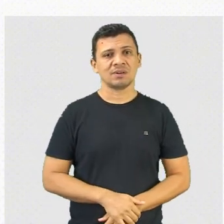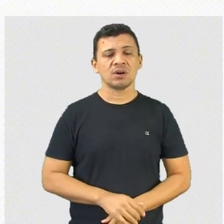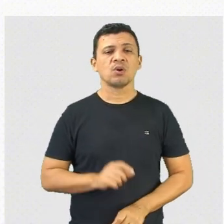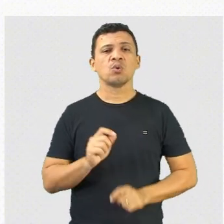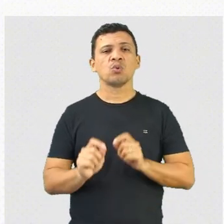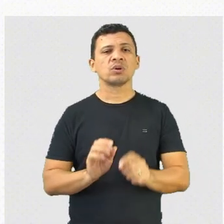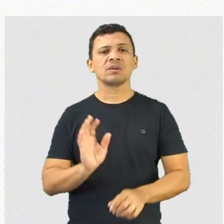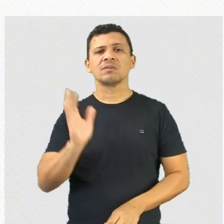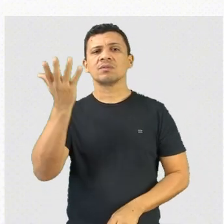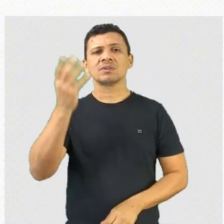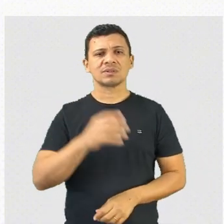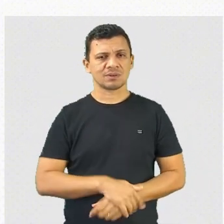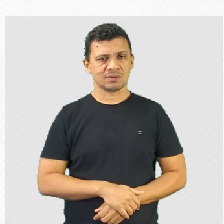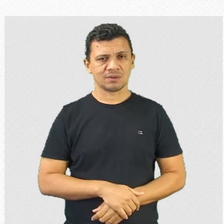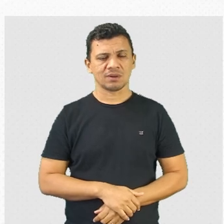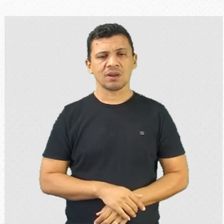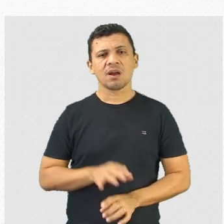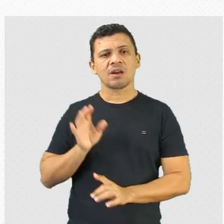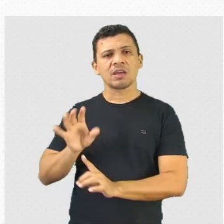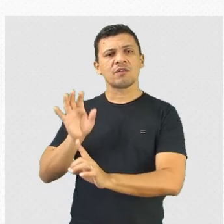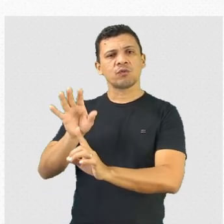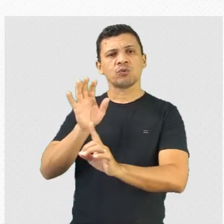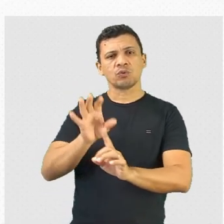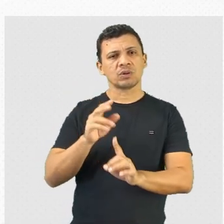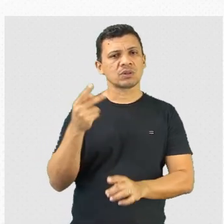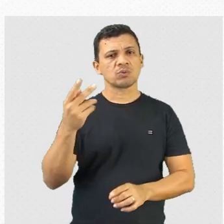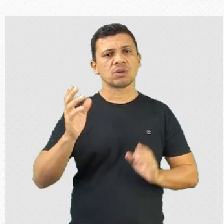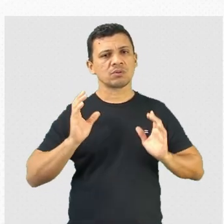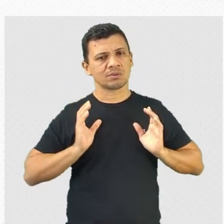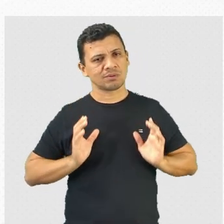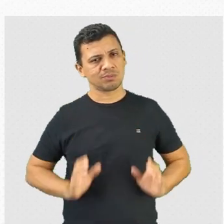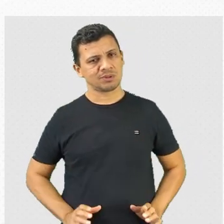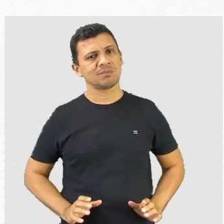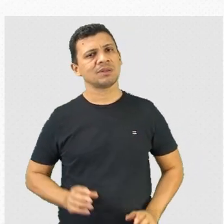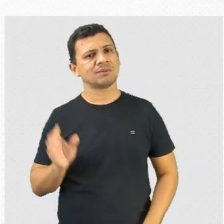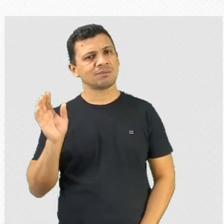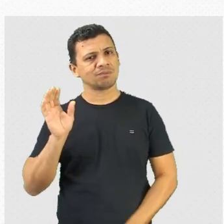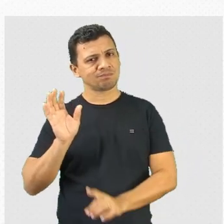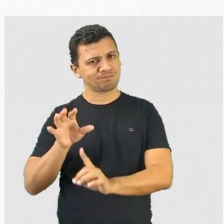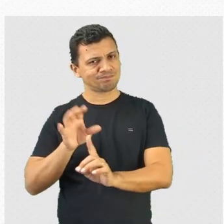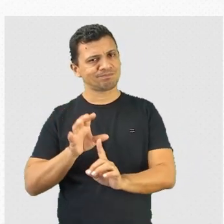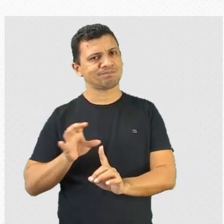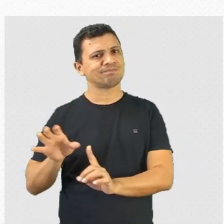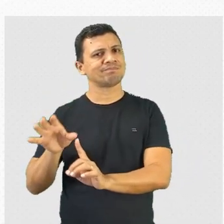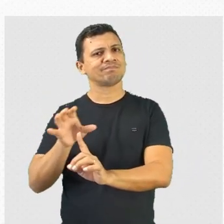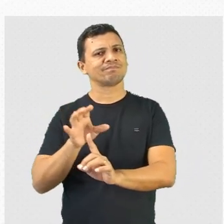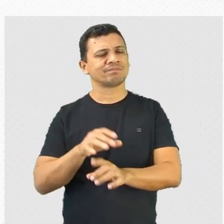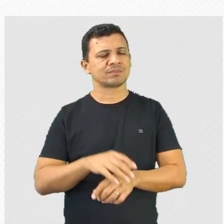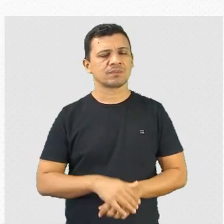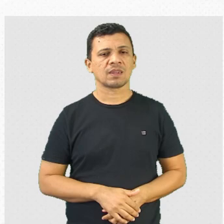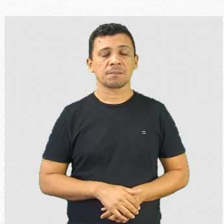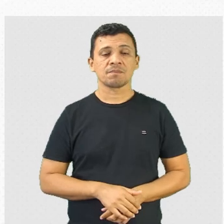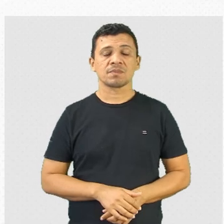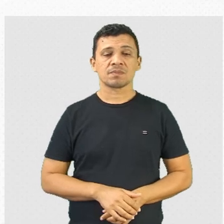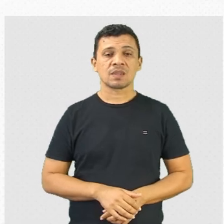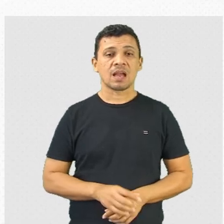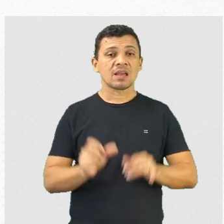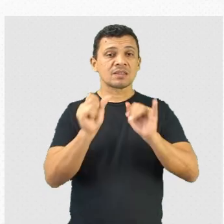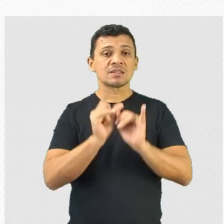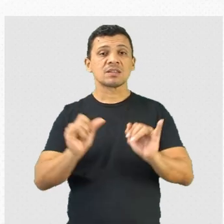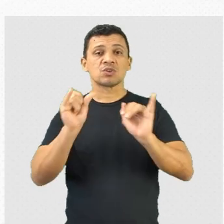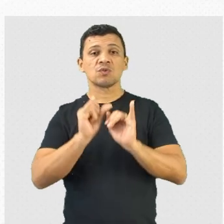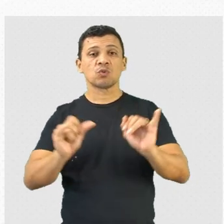de alguma maneira, influenciando os teus comportamentos, certo? E essa divulgação desses